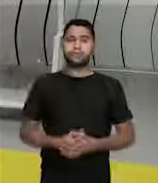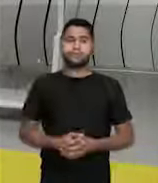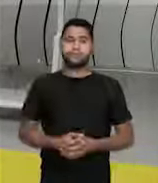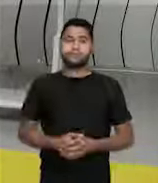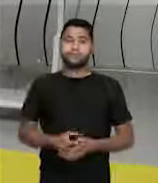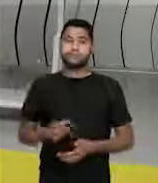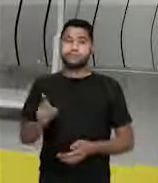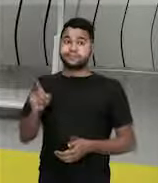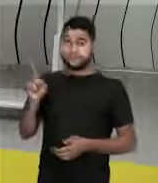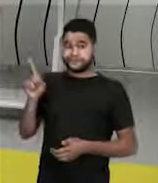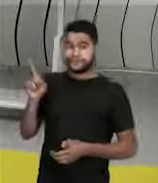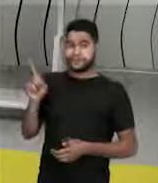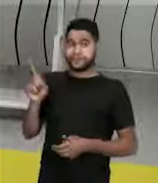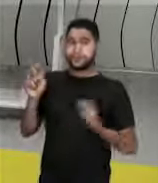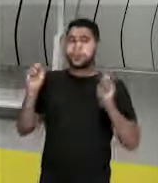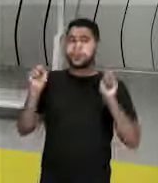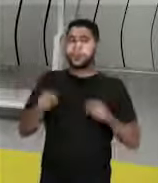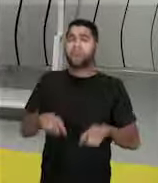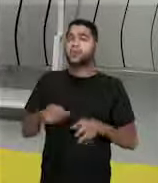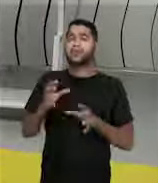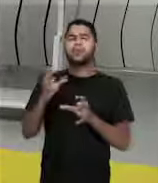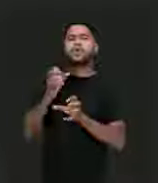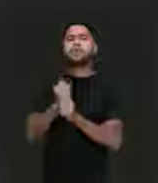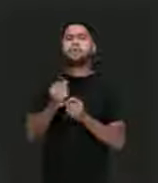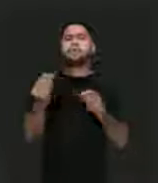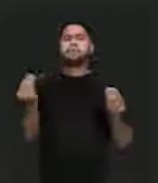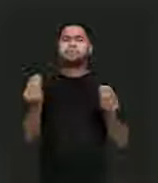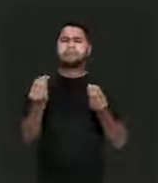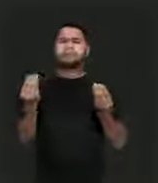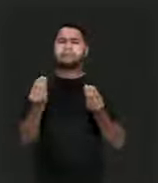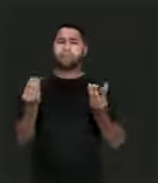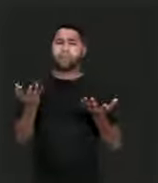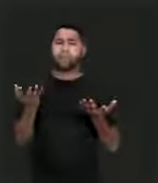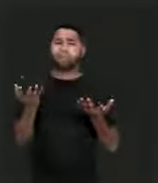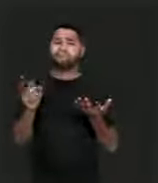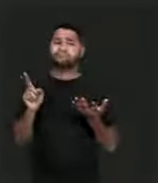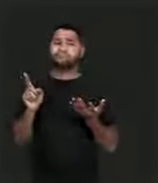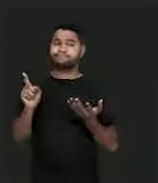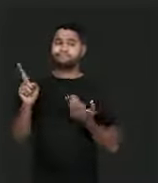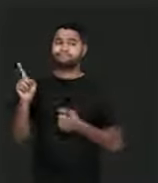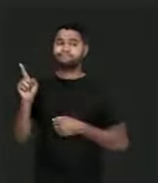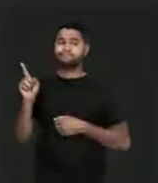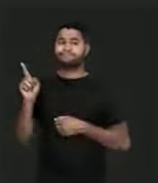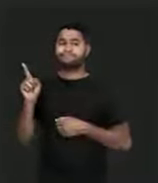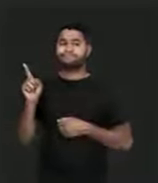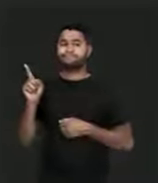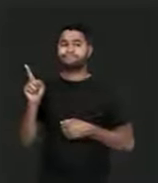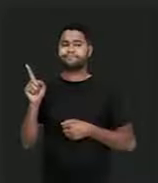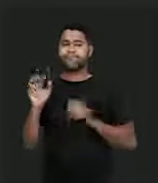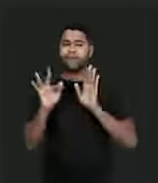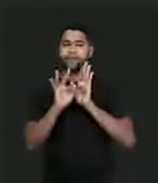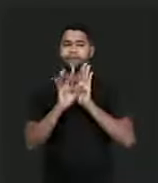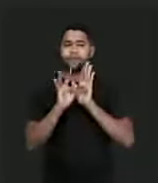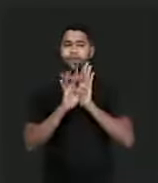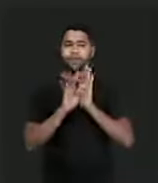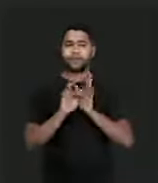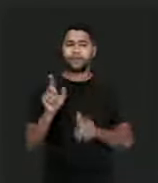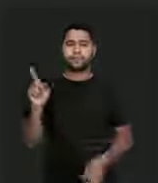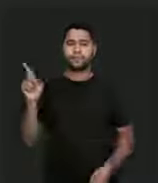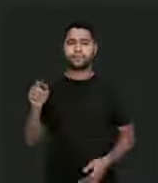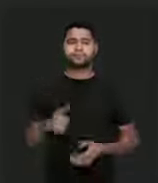de Carnot pode ser calculada por meio dessa expressão matemática. Então, nós temos